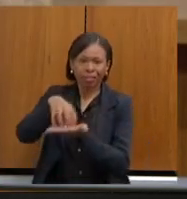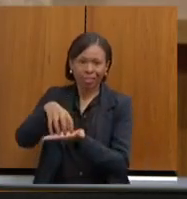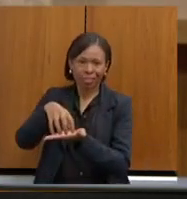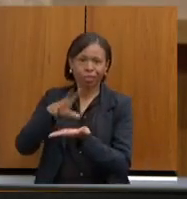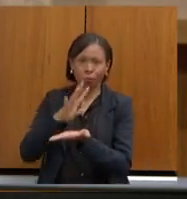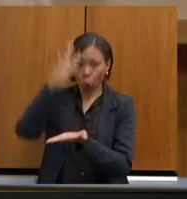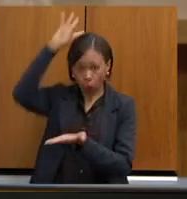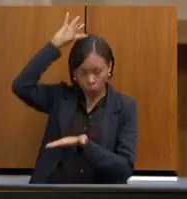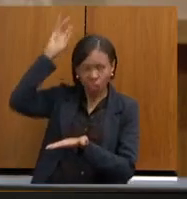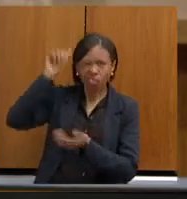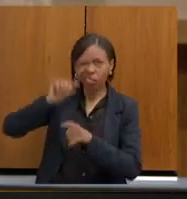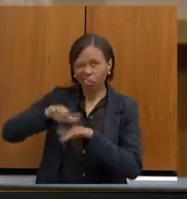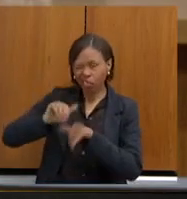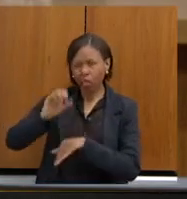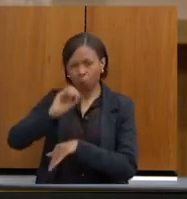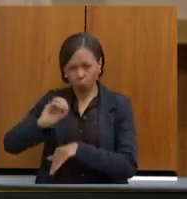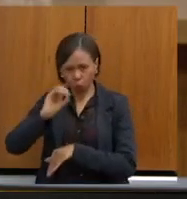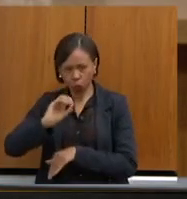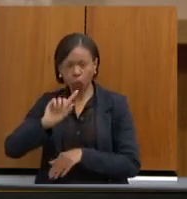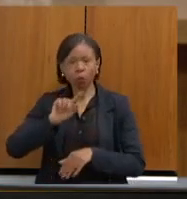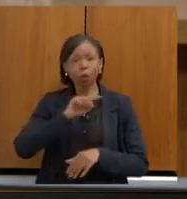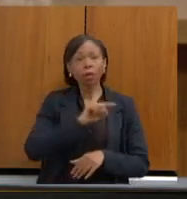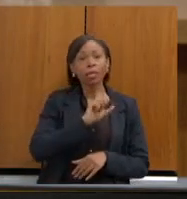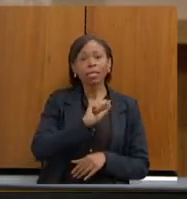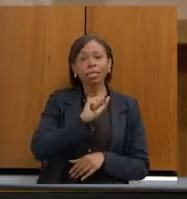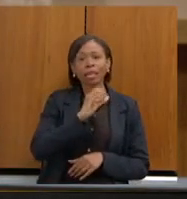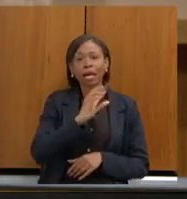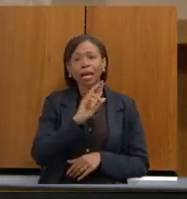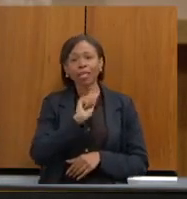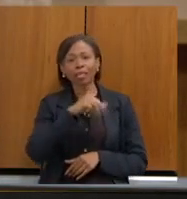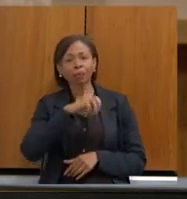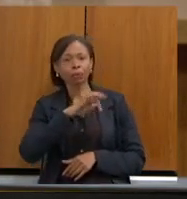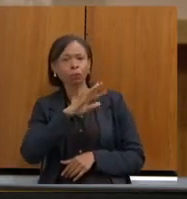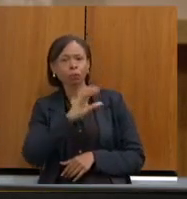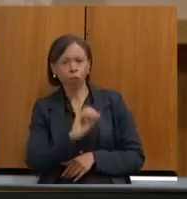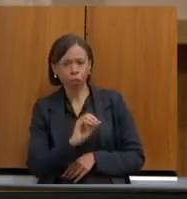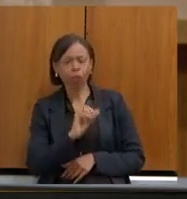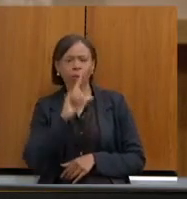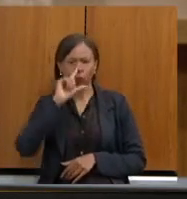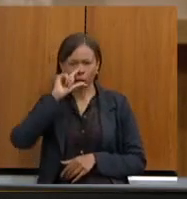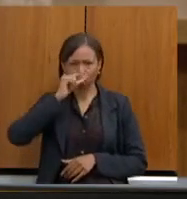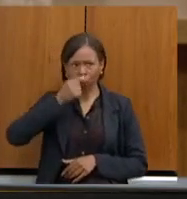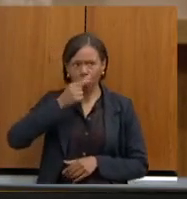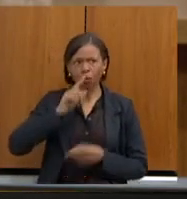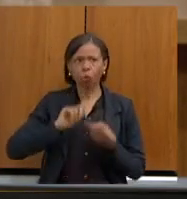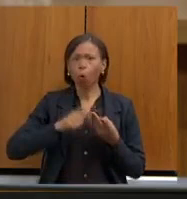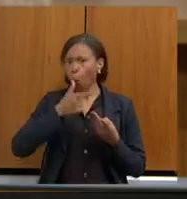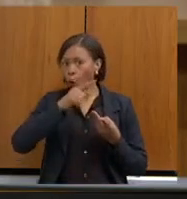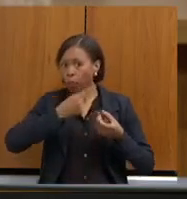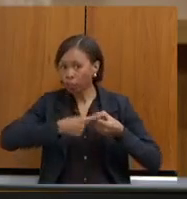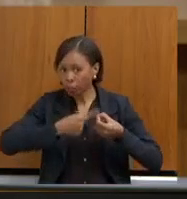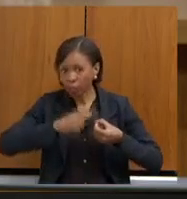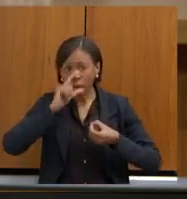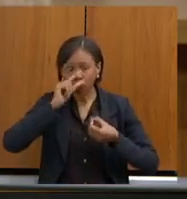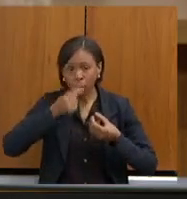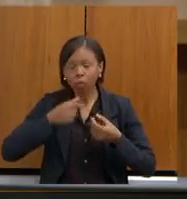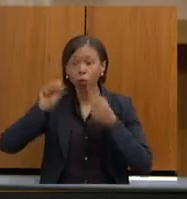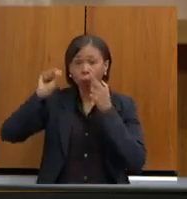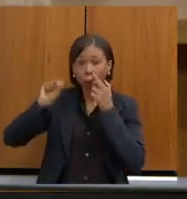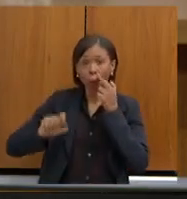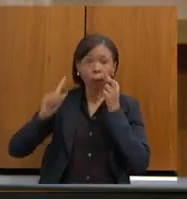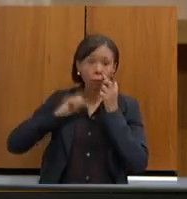setembro outubro Sacramento no triângulo de Minas Tupaciguara também do Triângulo no sul de Minas nós temos